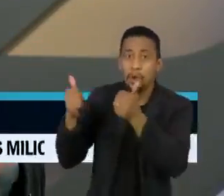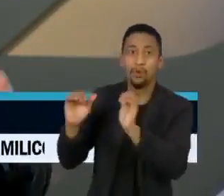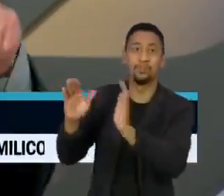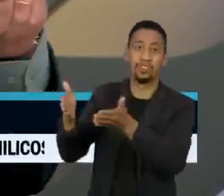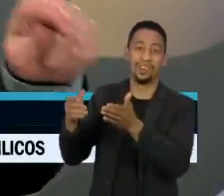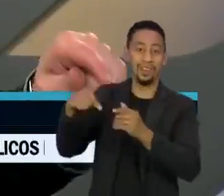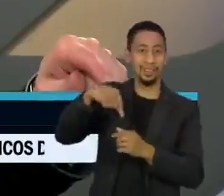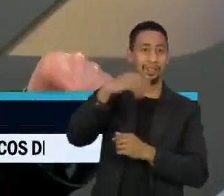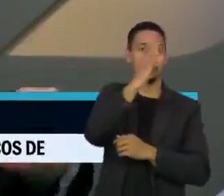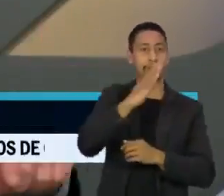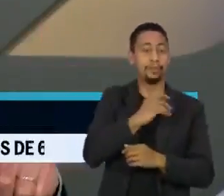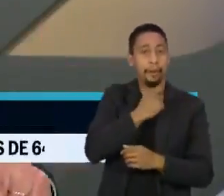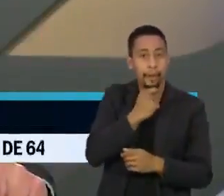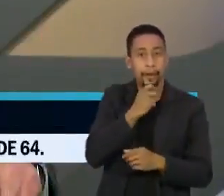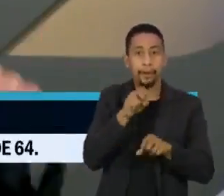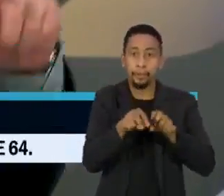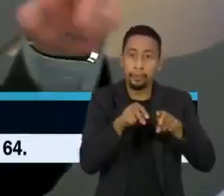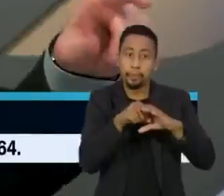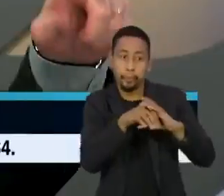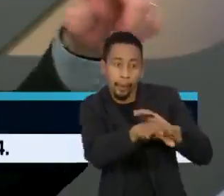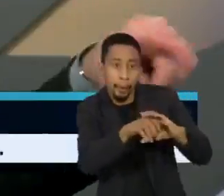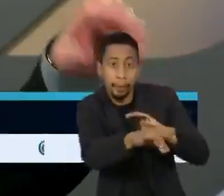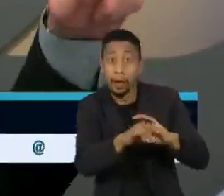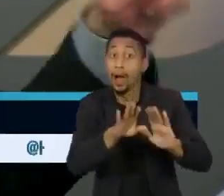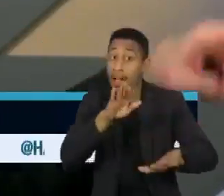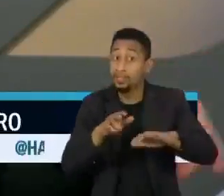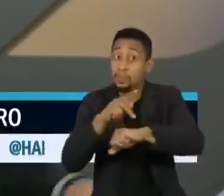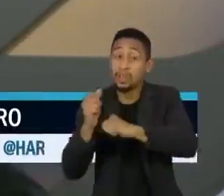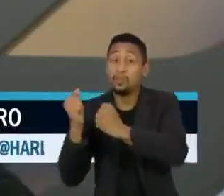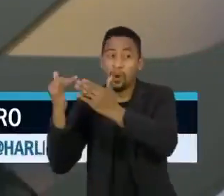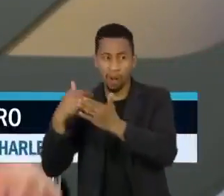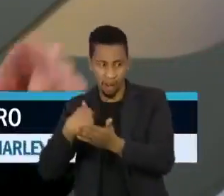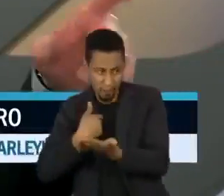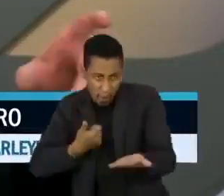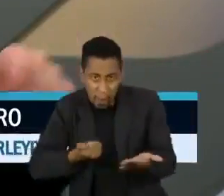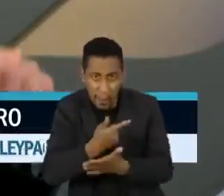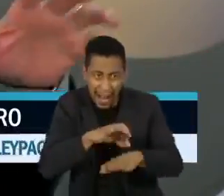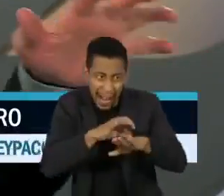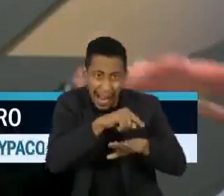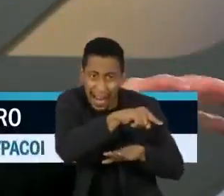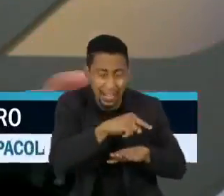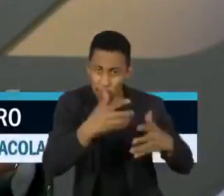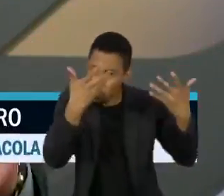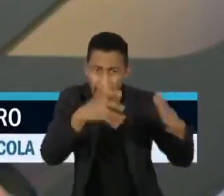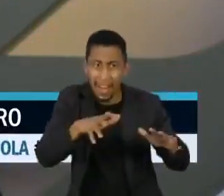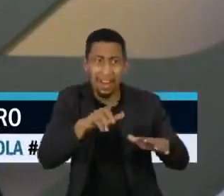notícia de um país não vai mais comprar carne brasileira porque está contaminada que não sei o que isso vá